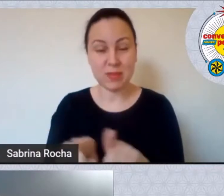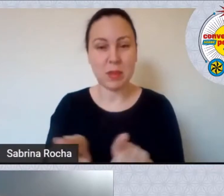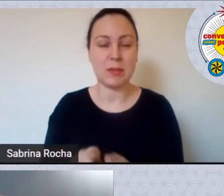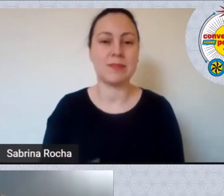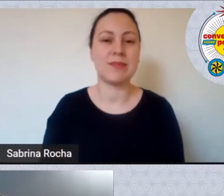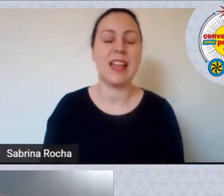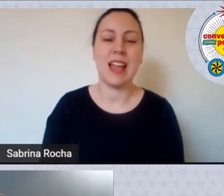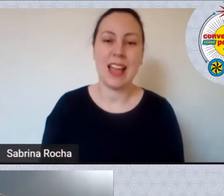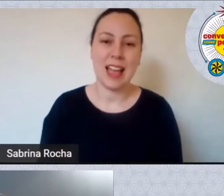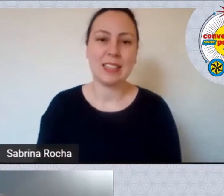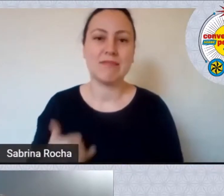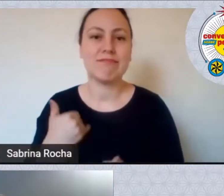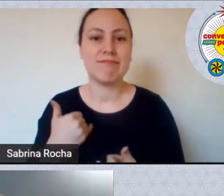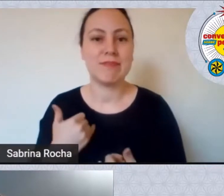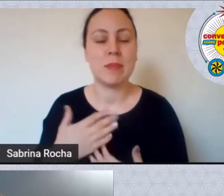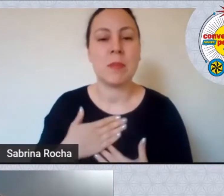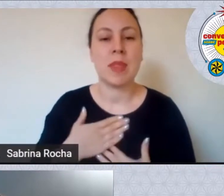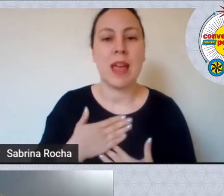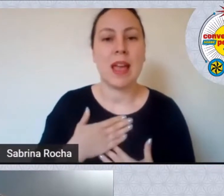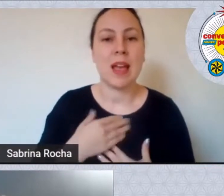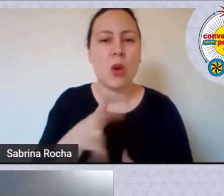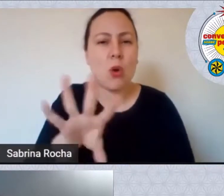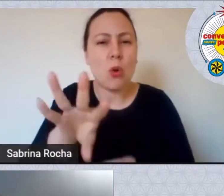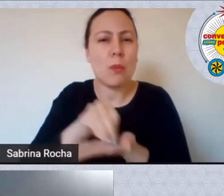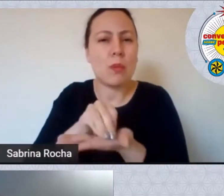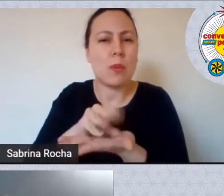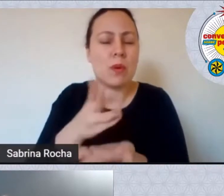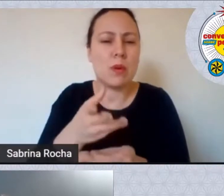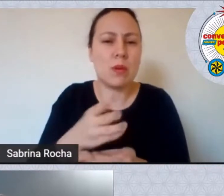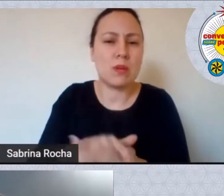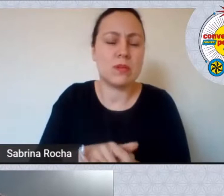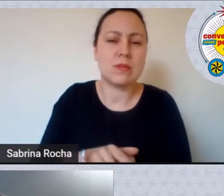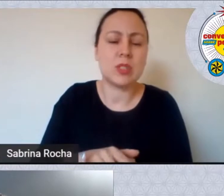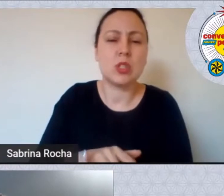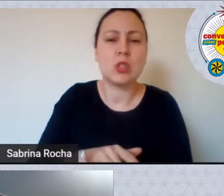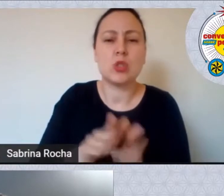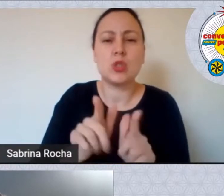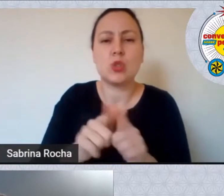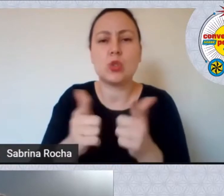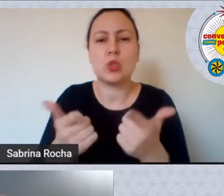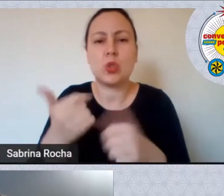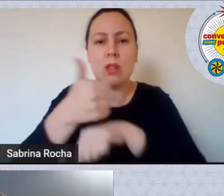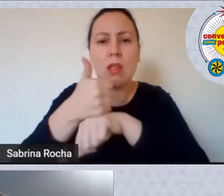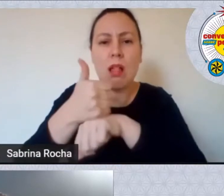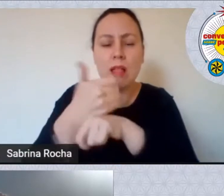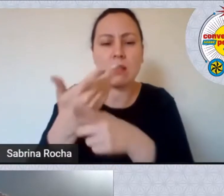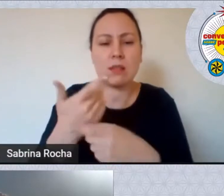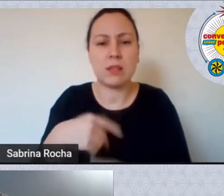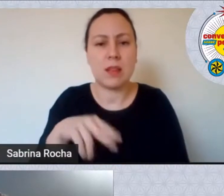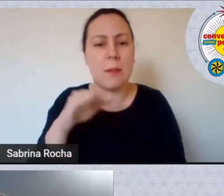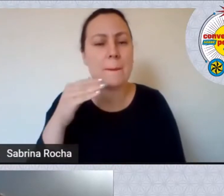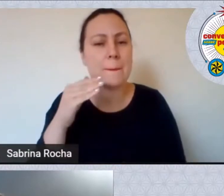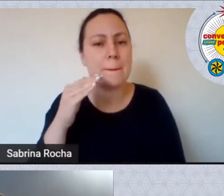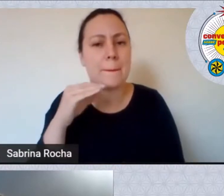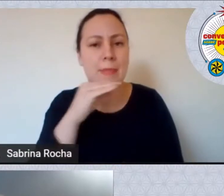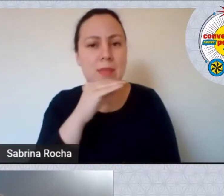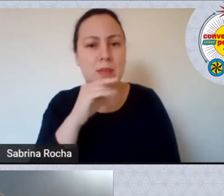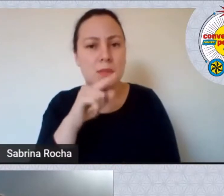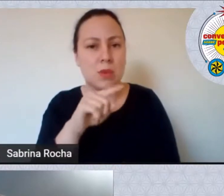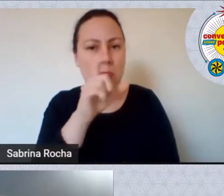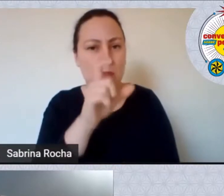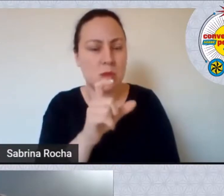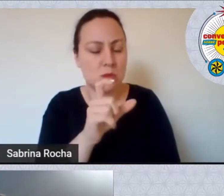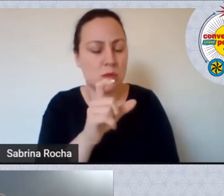jornalista, Charlotte Berhardt, na Alemanha da década de 30, quando ela percebeu que as pessoas estavam